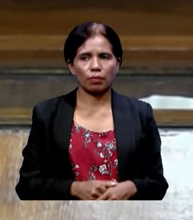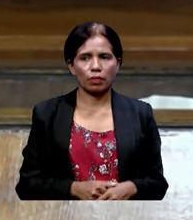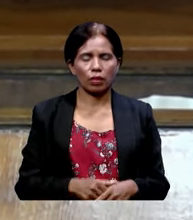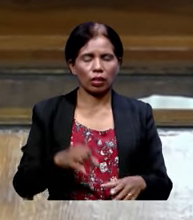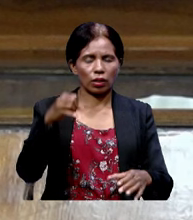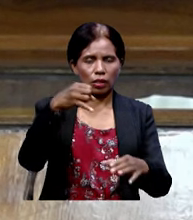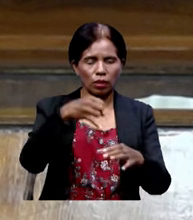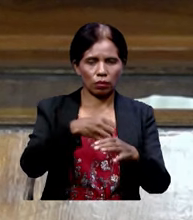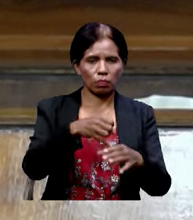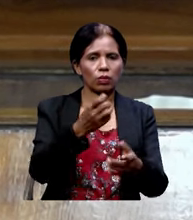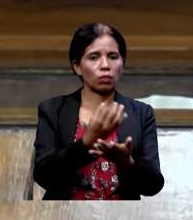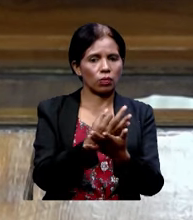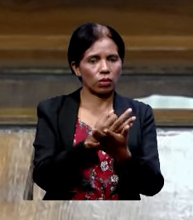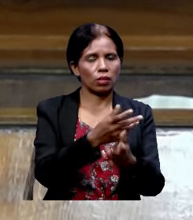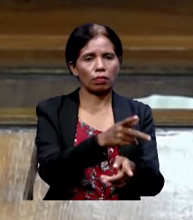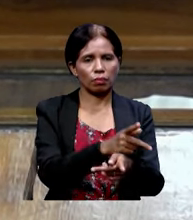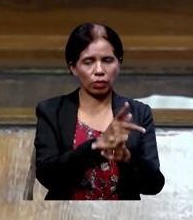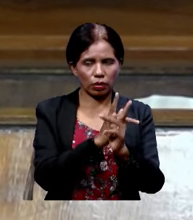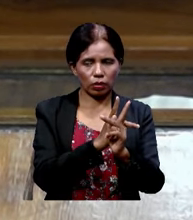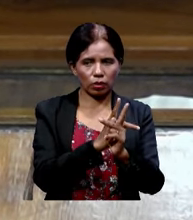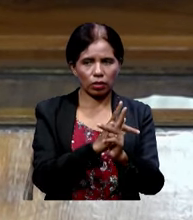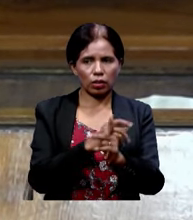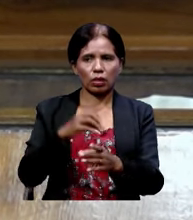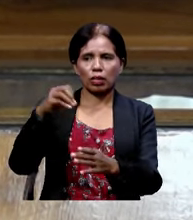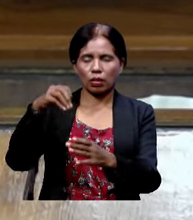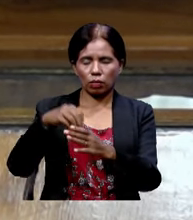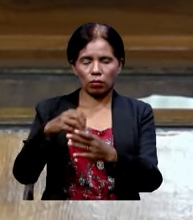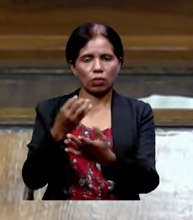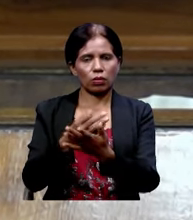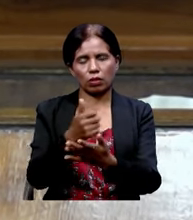Incluímos empréstimo, incluímos grants, né?